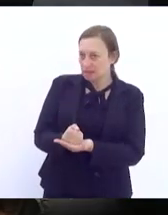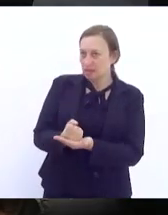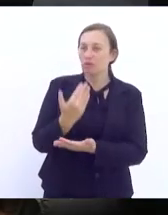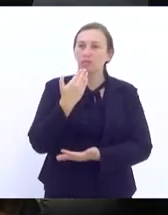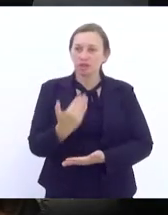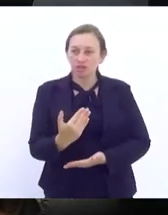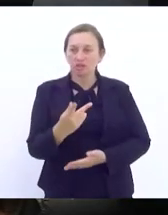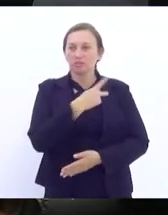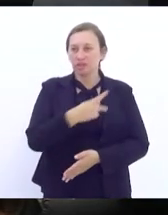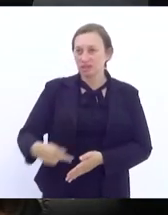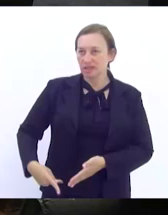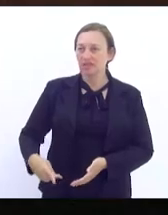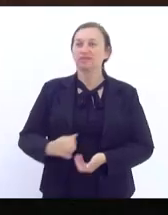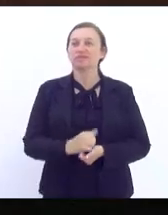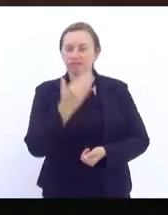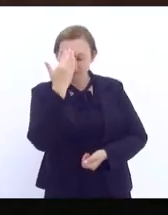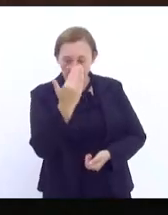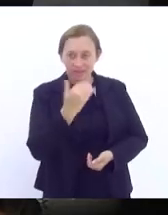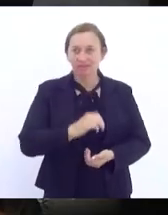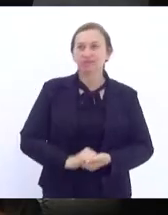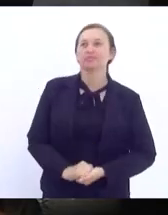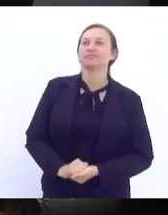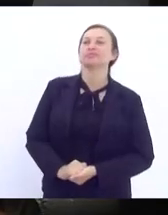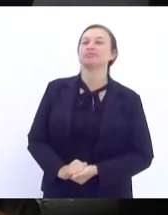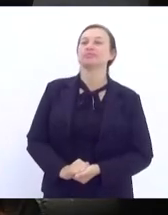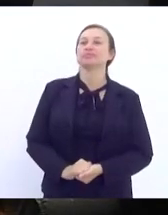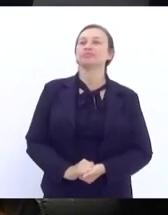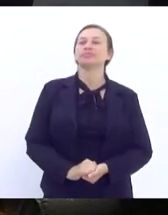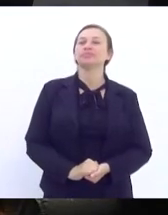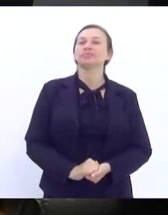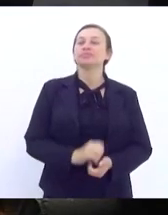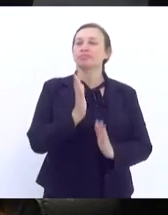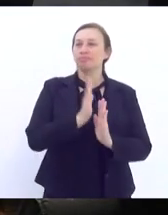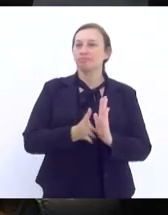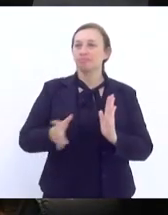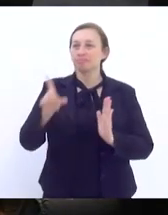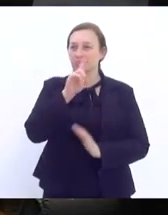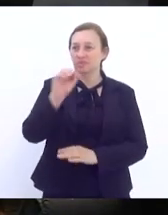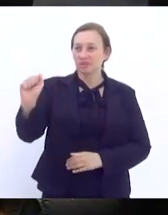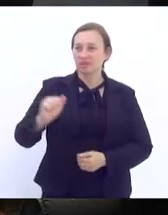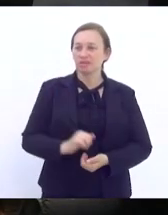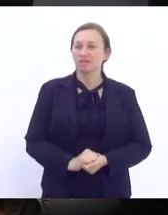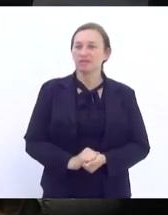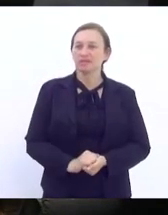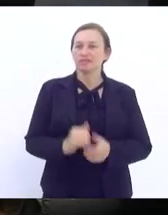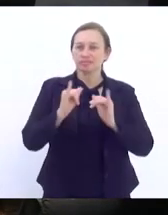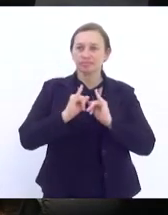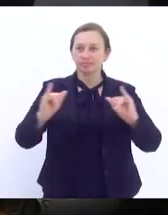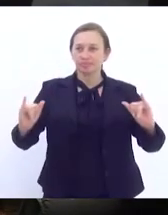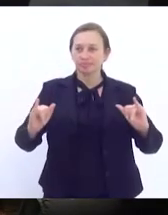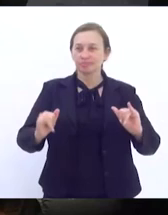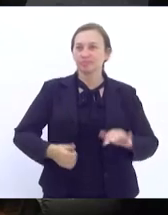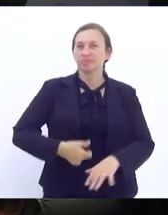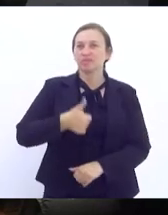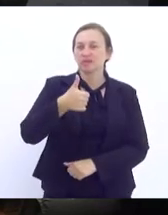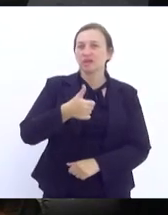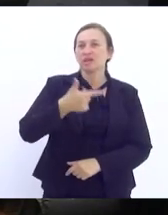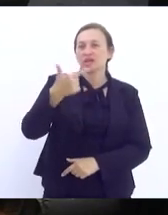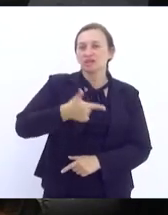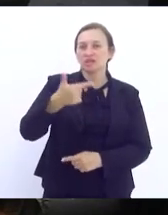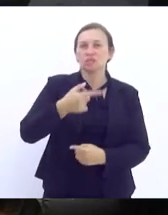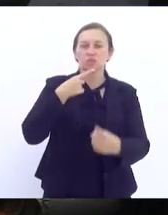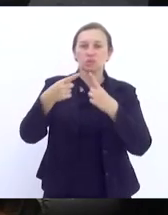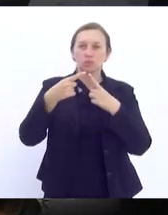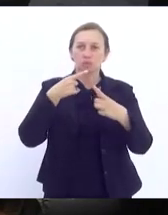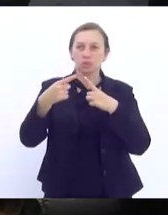Presidente Muito obrigado aí passa-se a ordem do dia anuncio a tramitação ordinária em segunda